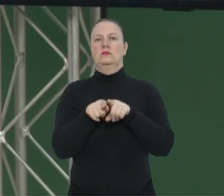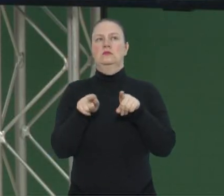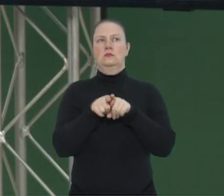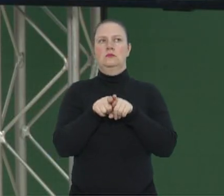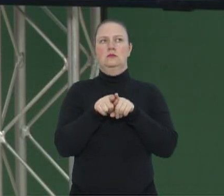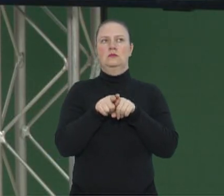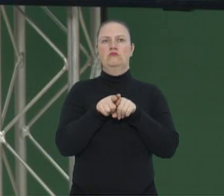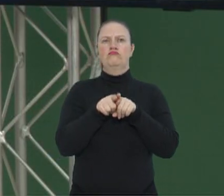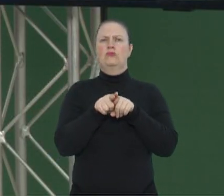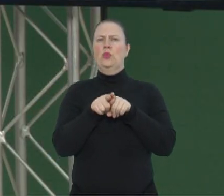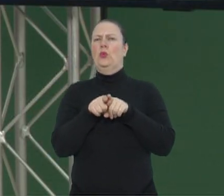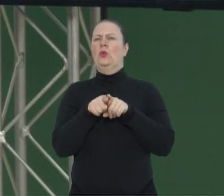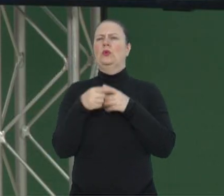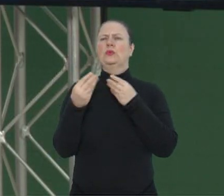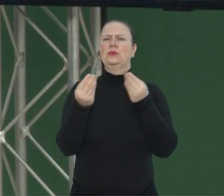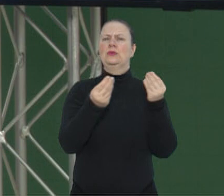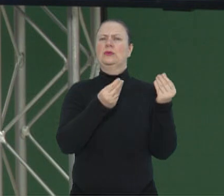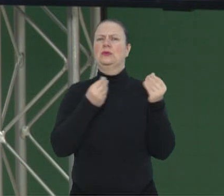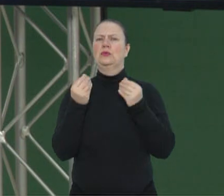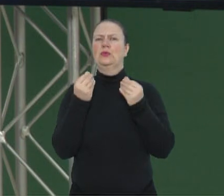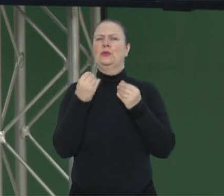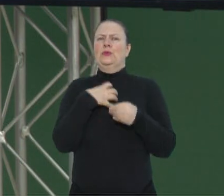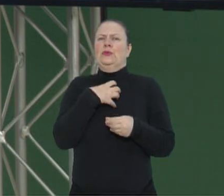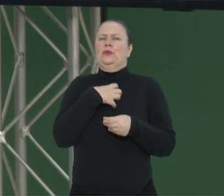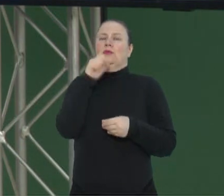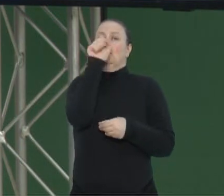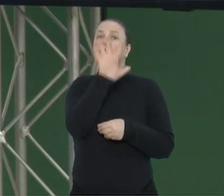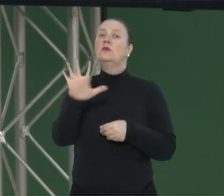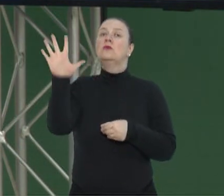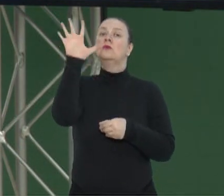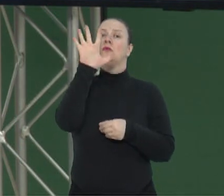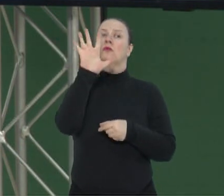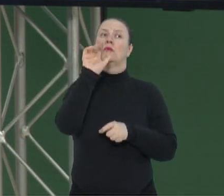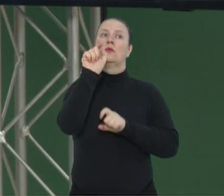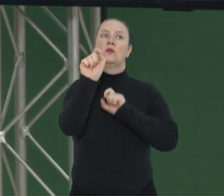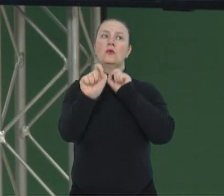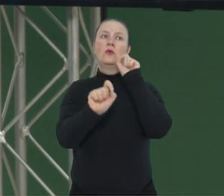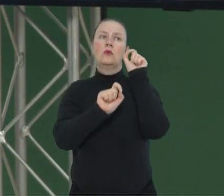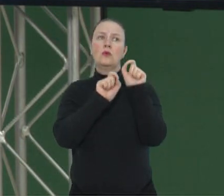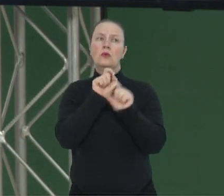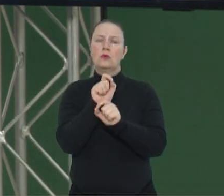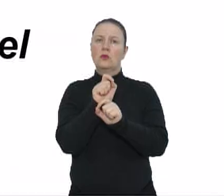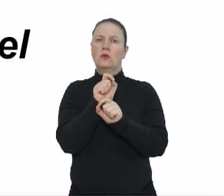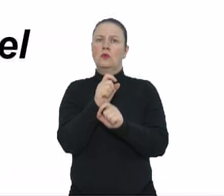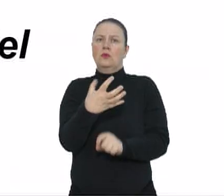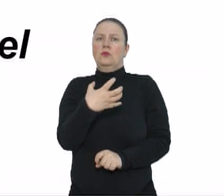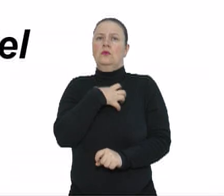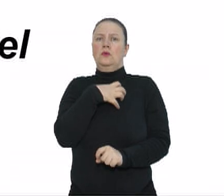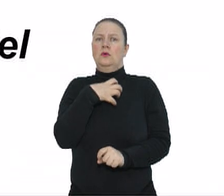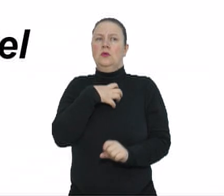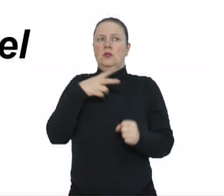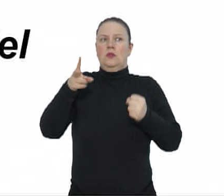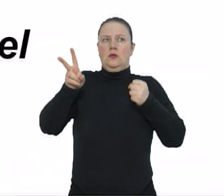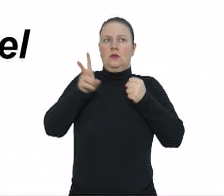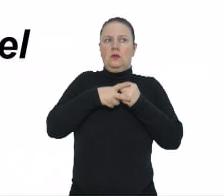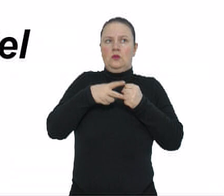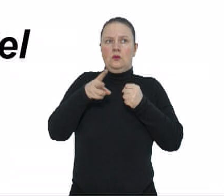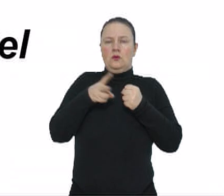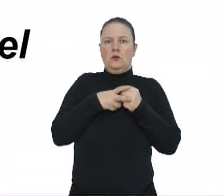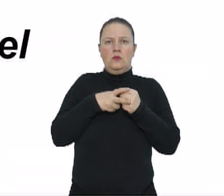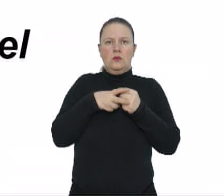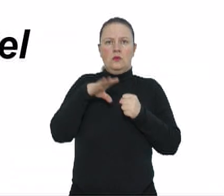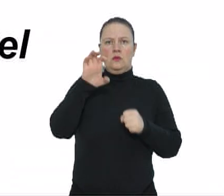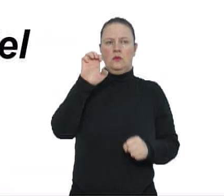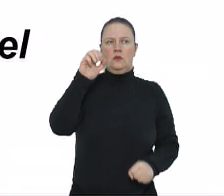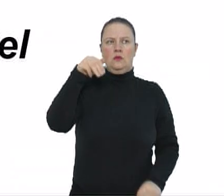tom subjetivo, no sentido figurado, né? Qual é o sentido do verbo empezar en